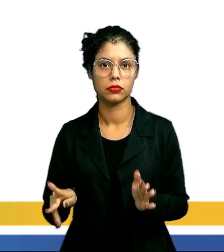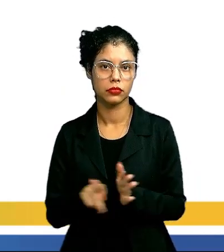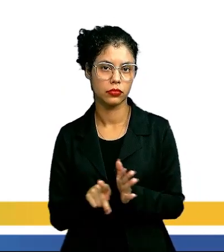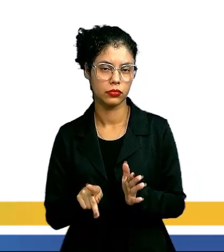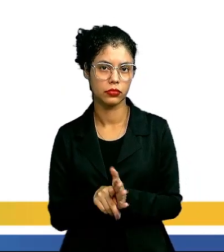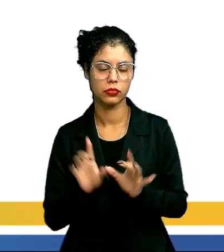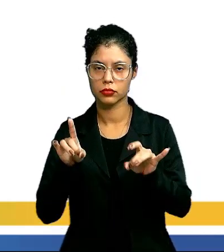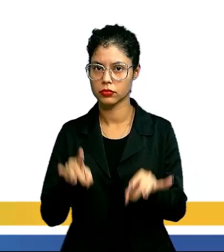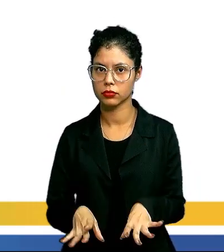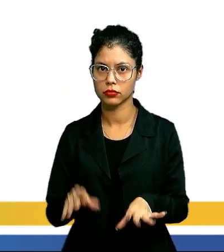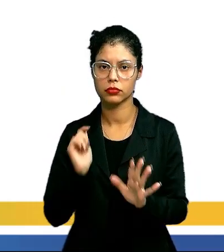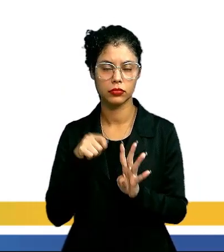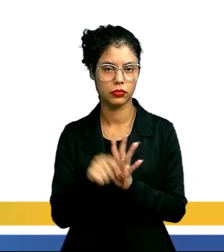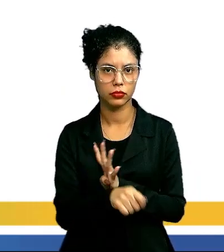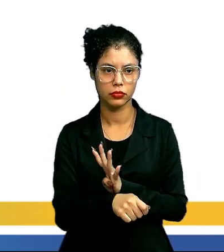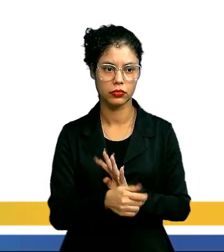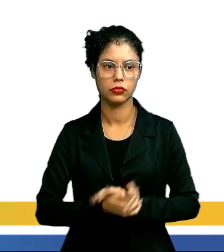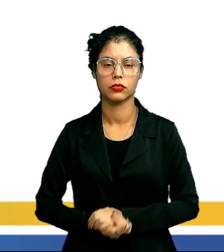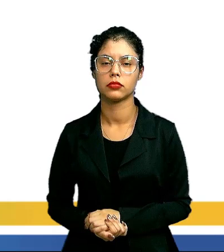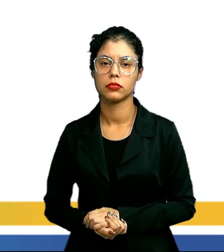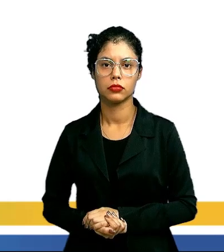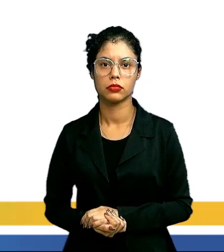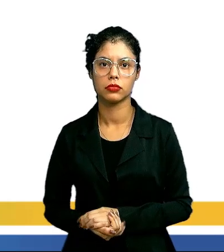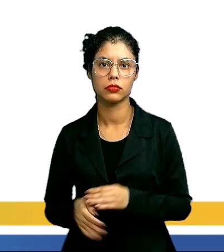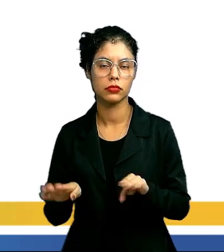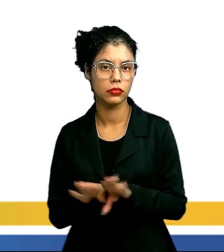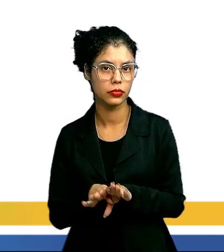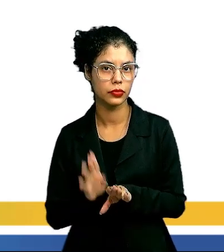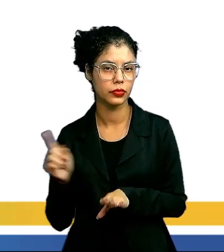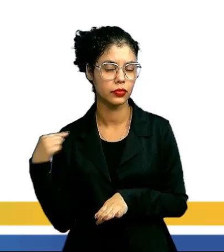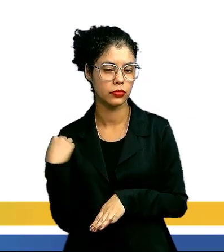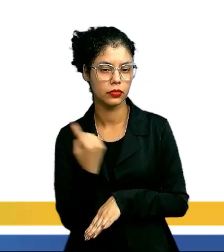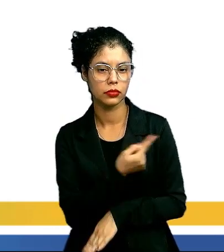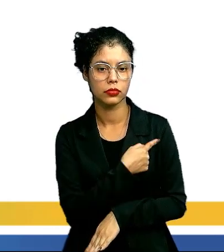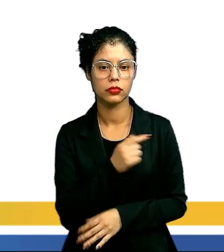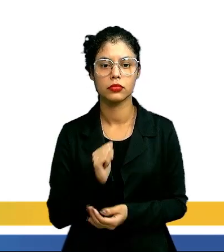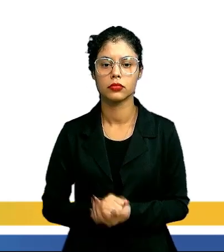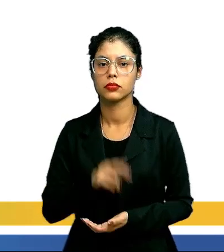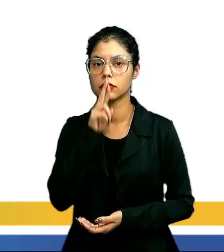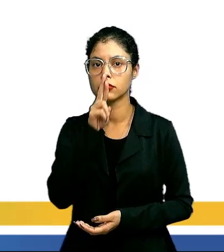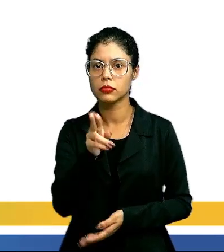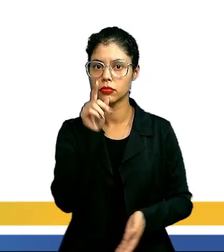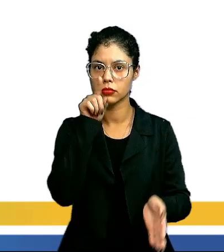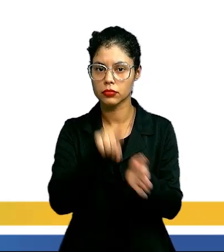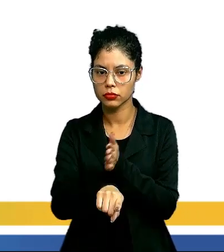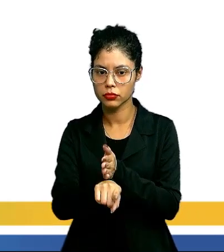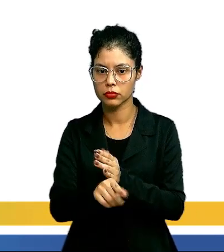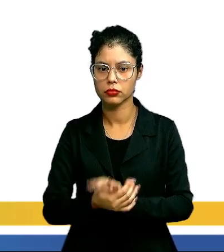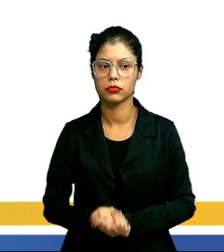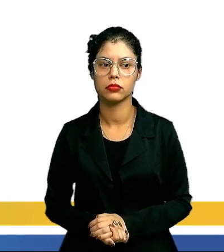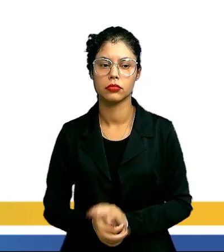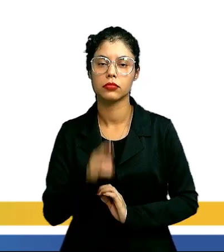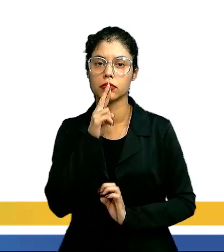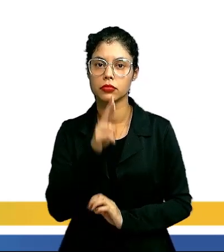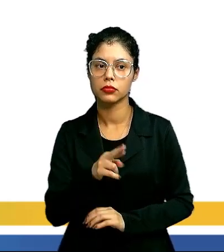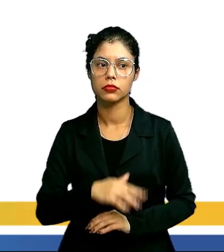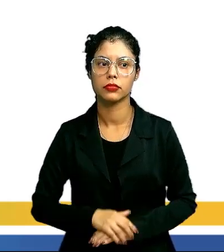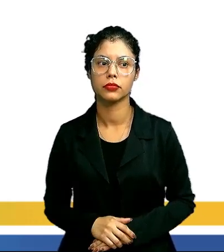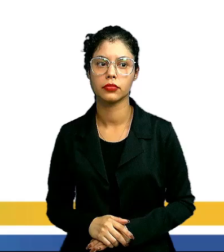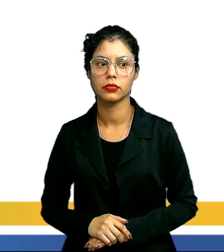do último mês tá bom então nós vamos resolver essa questão vamos para a